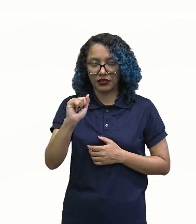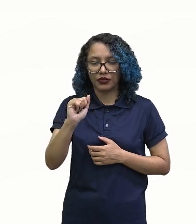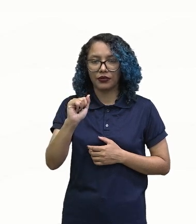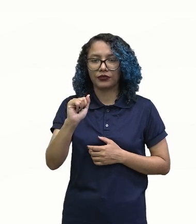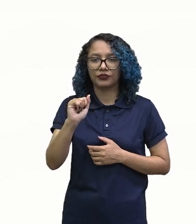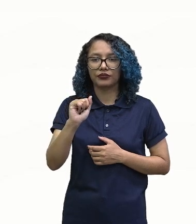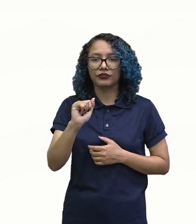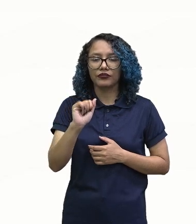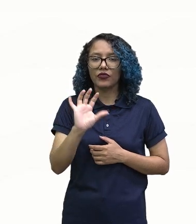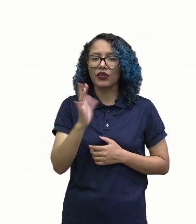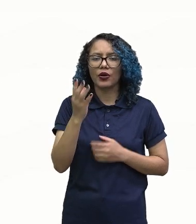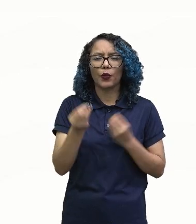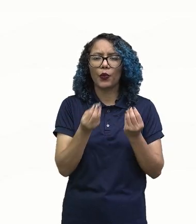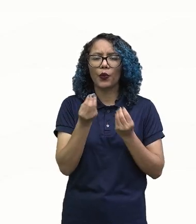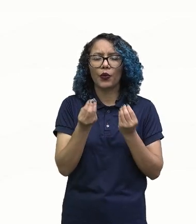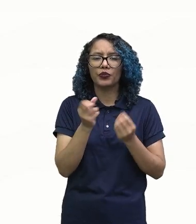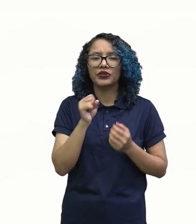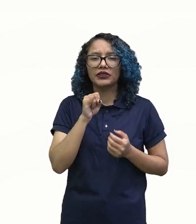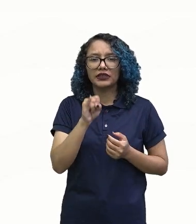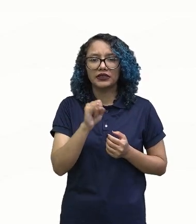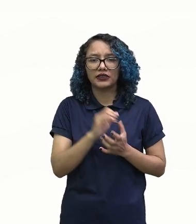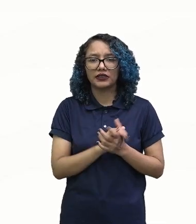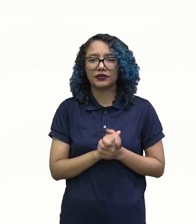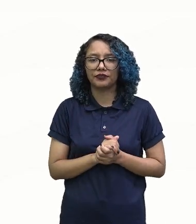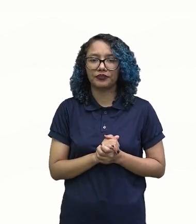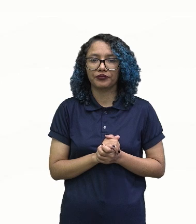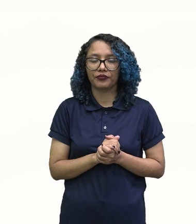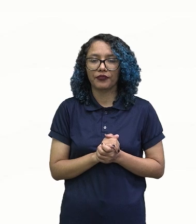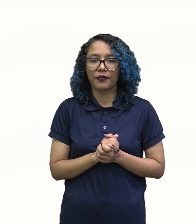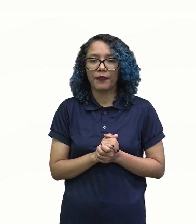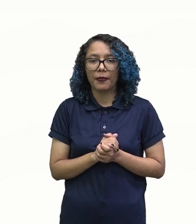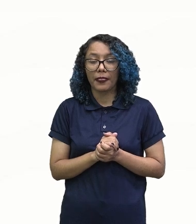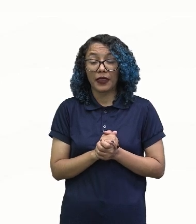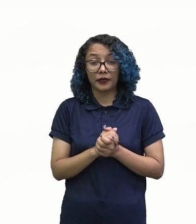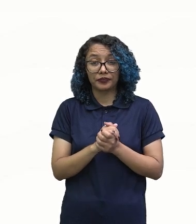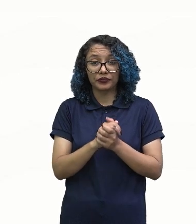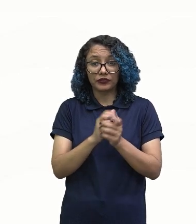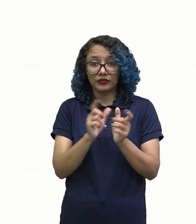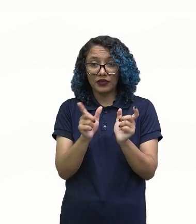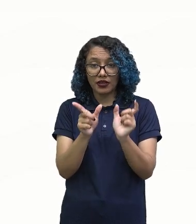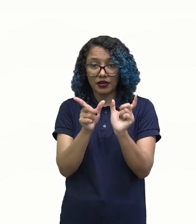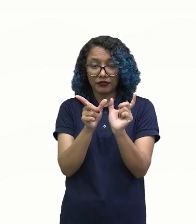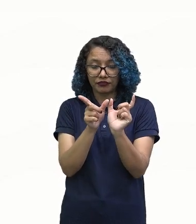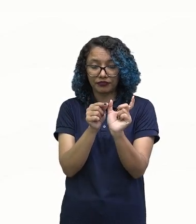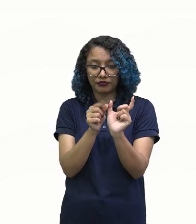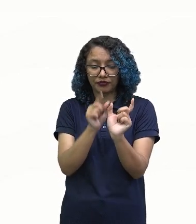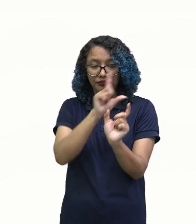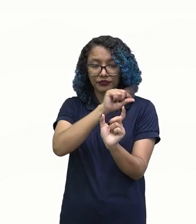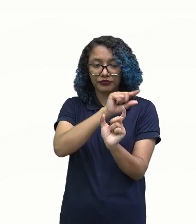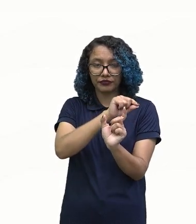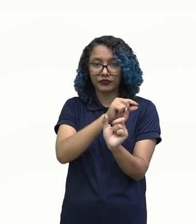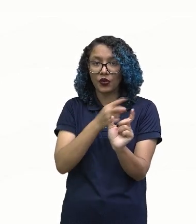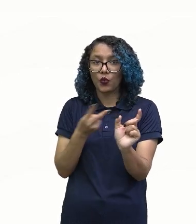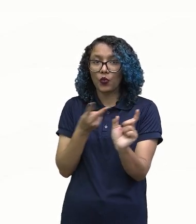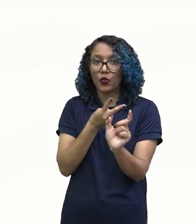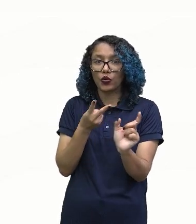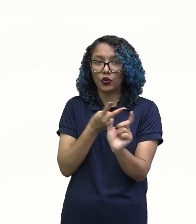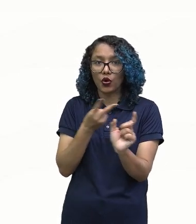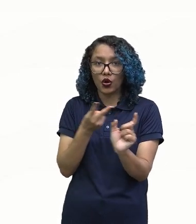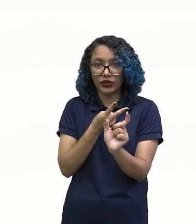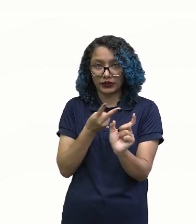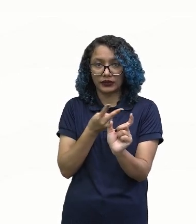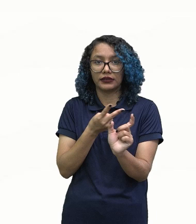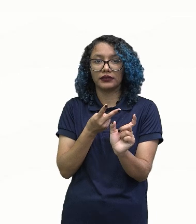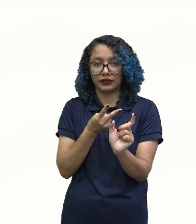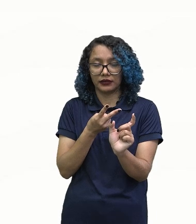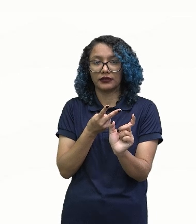ela ocorre quando há acréscimo simultâneo de um prefixo e um sufixo a um radical. Então, notem que aqui nós